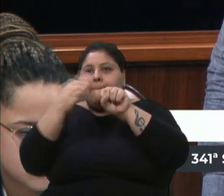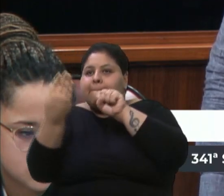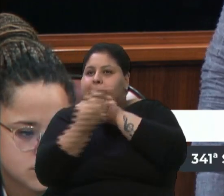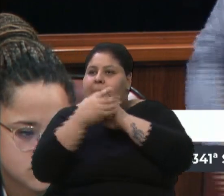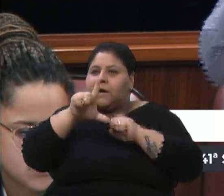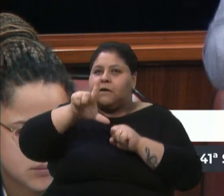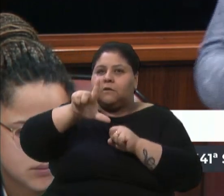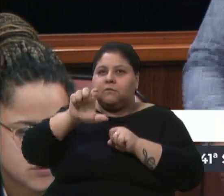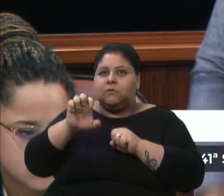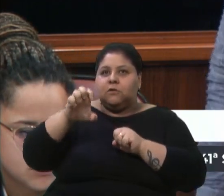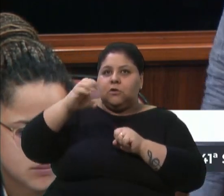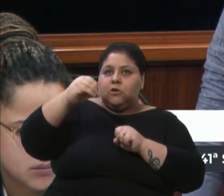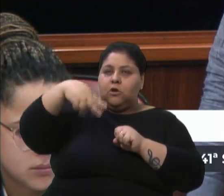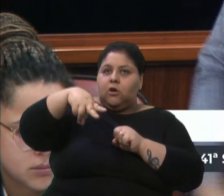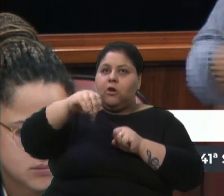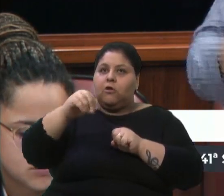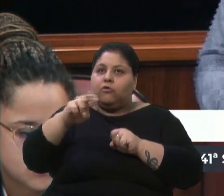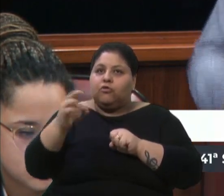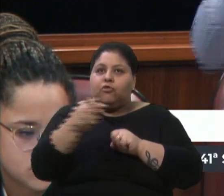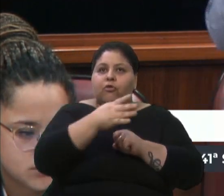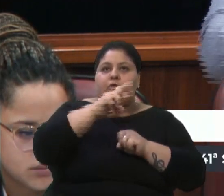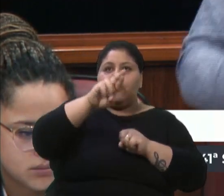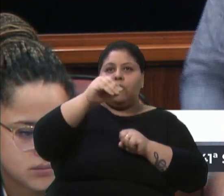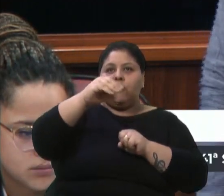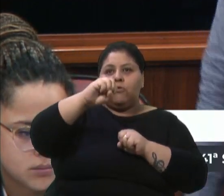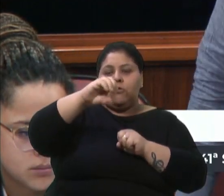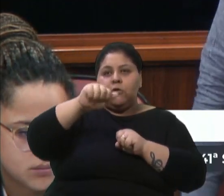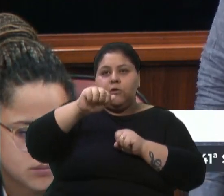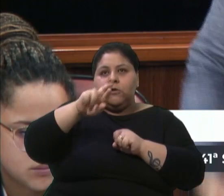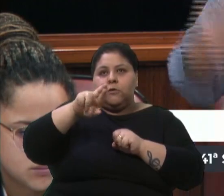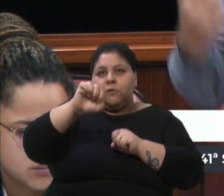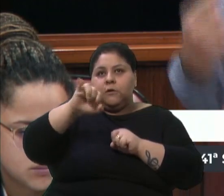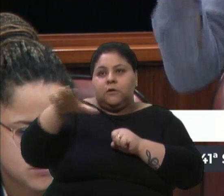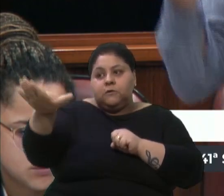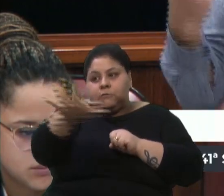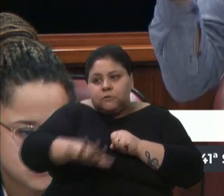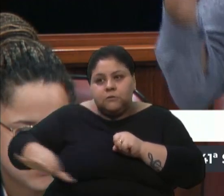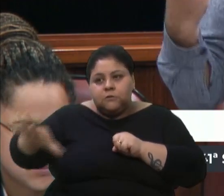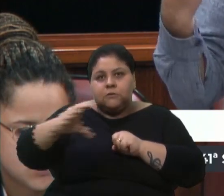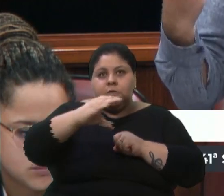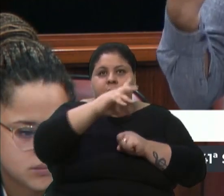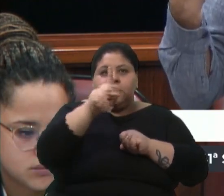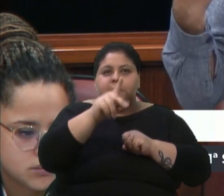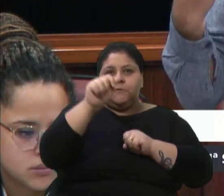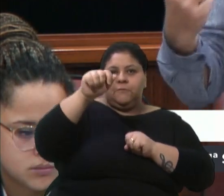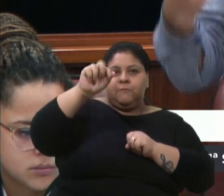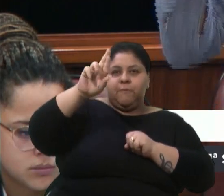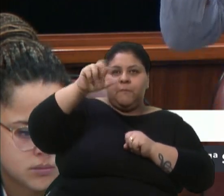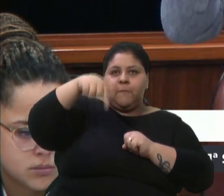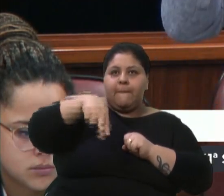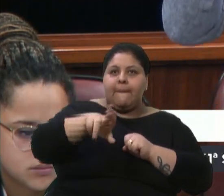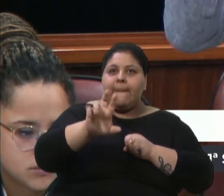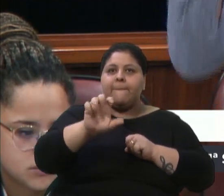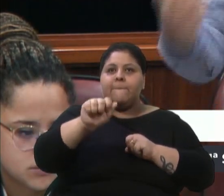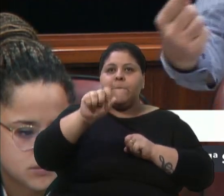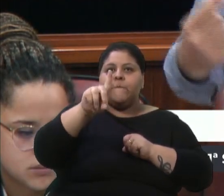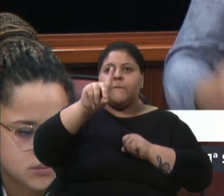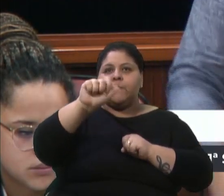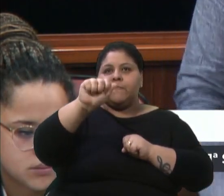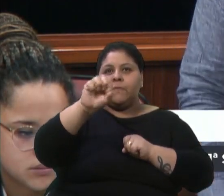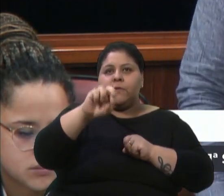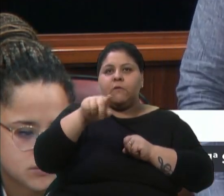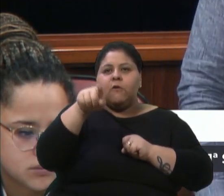né, no Rosário de São Francisco, bem lembrado, a região dos Charqueadas, vocês acham que uma mãe de família vai sair do